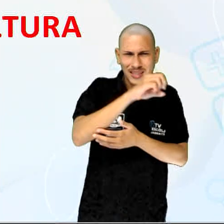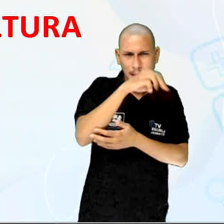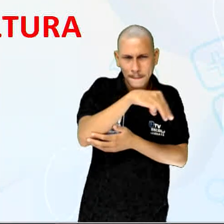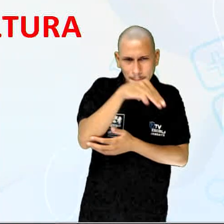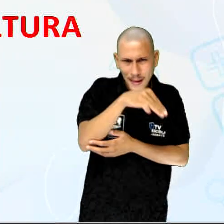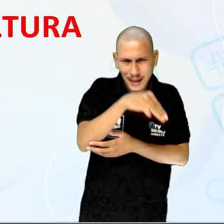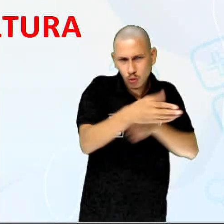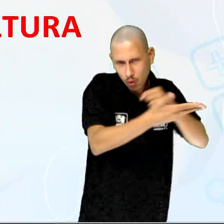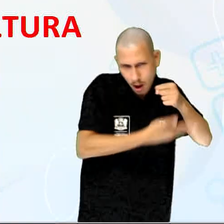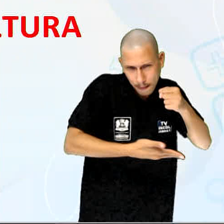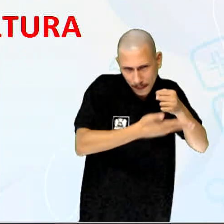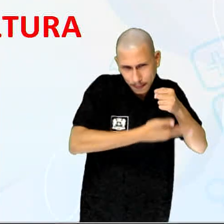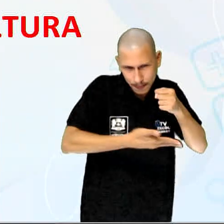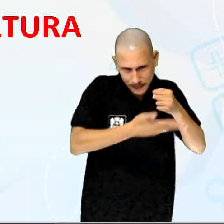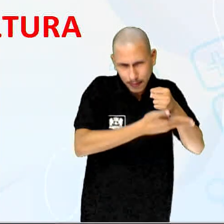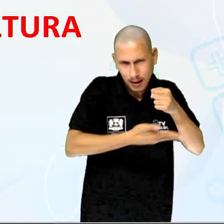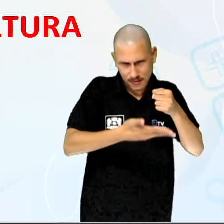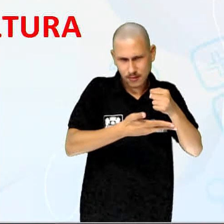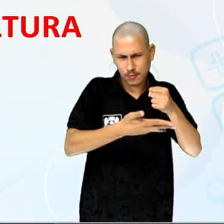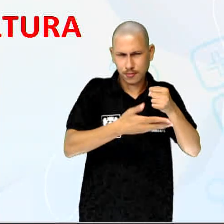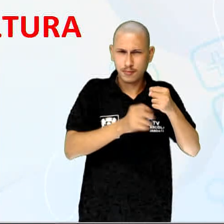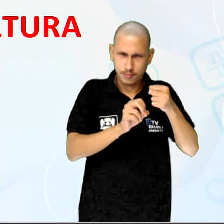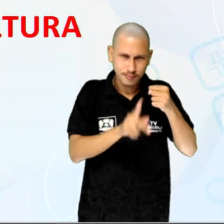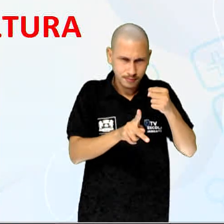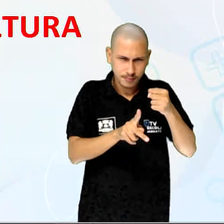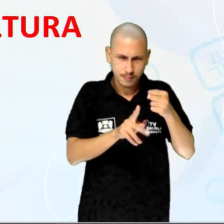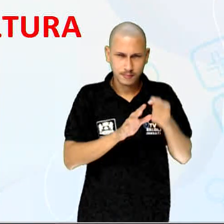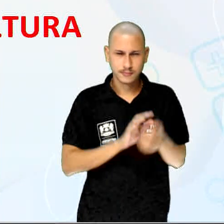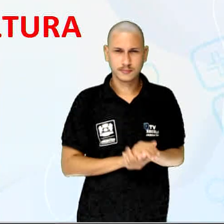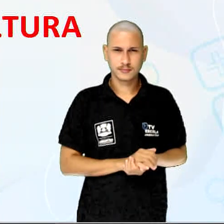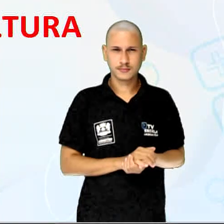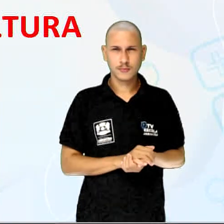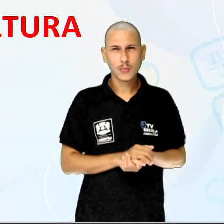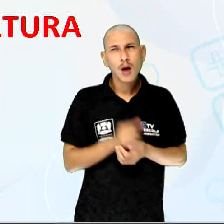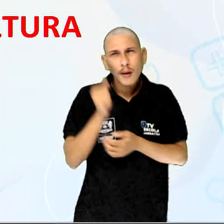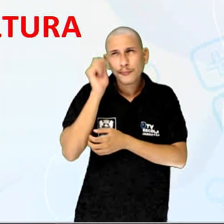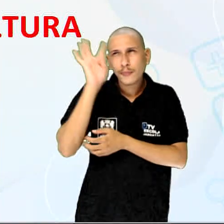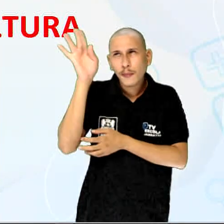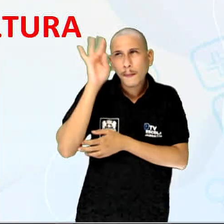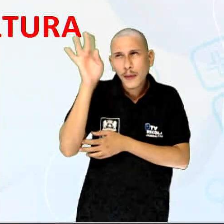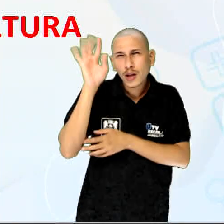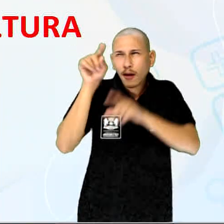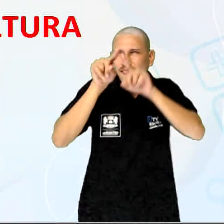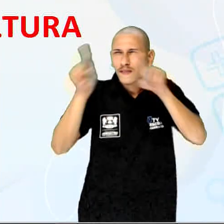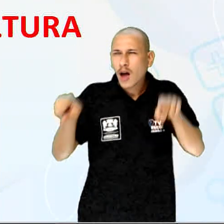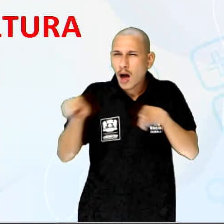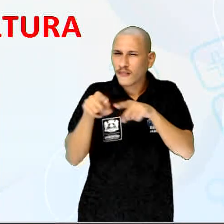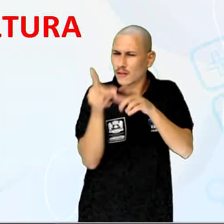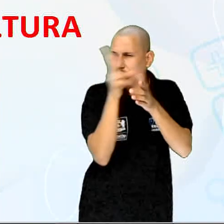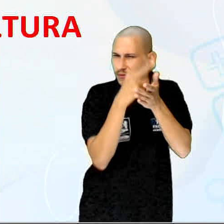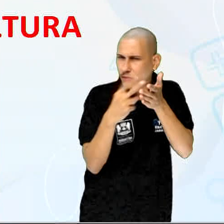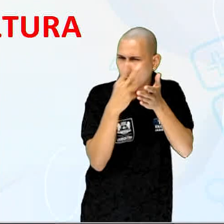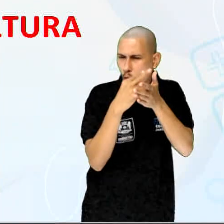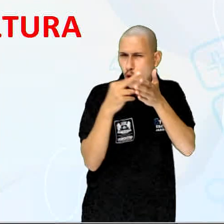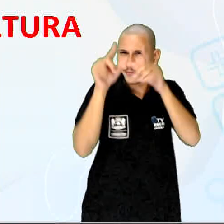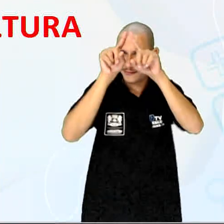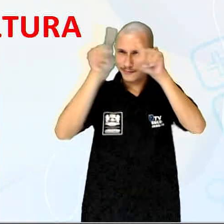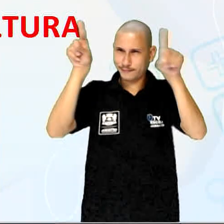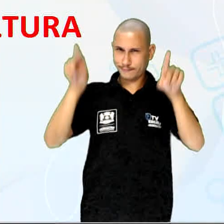equivaler à base, né? Que é justamente onde a figura, imaginando que esse campo seja um